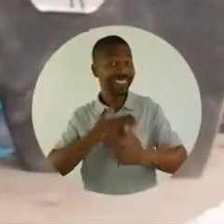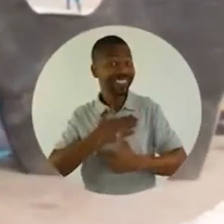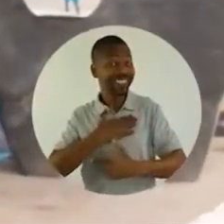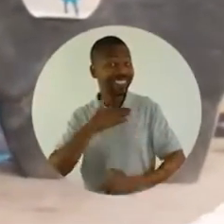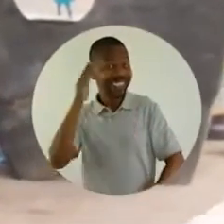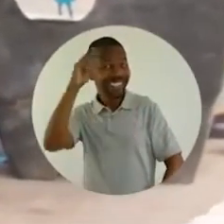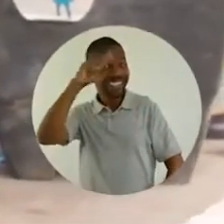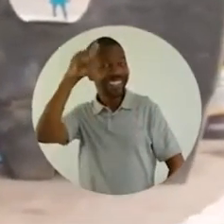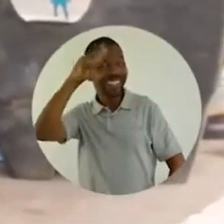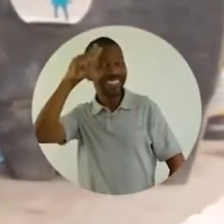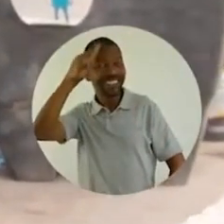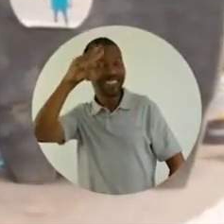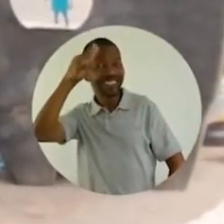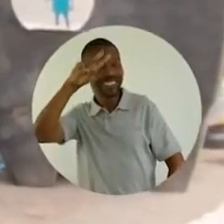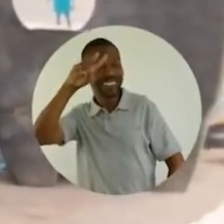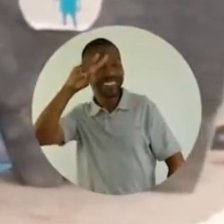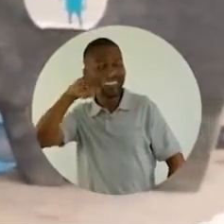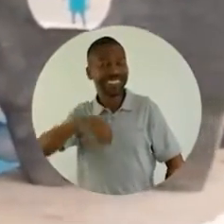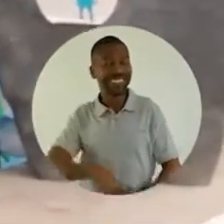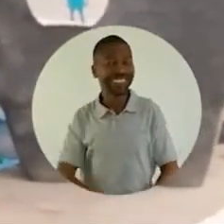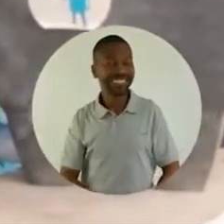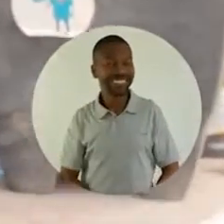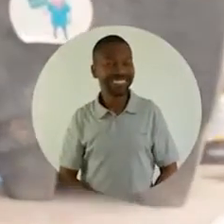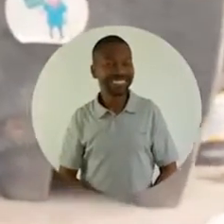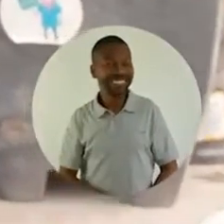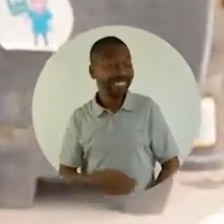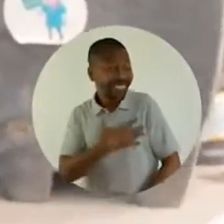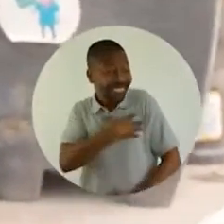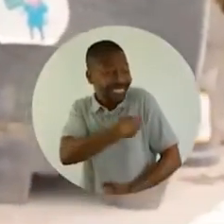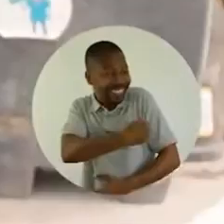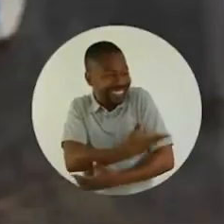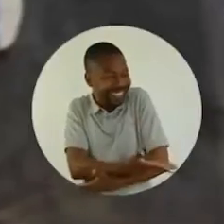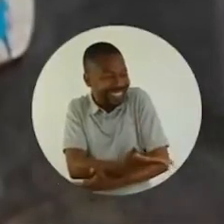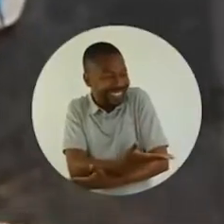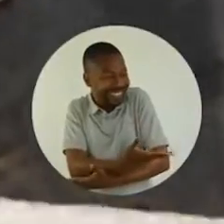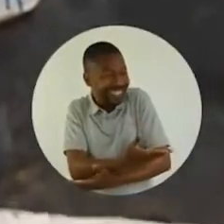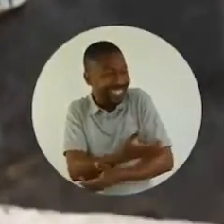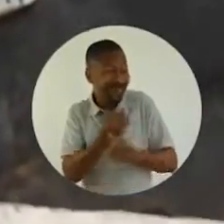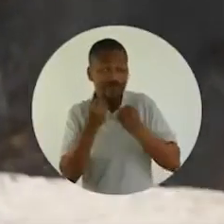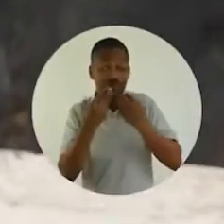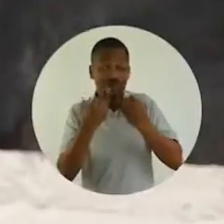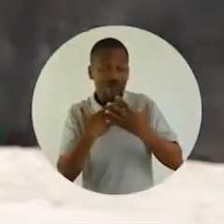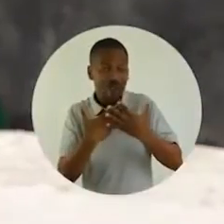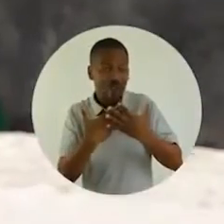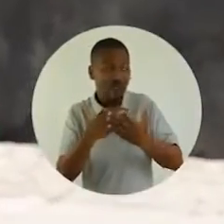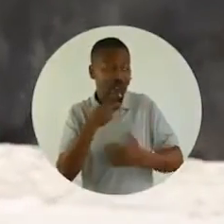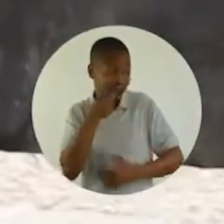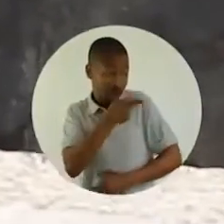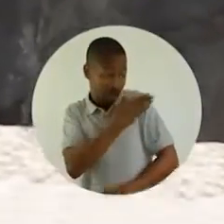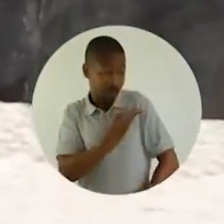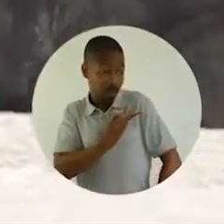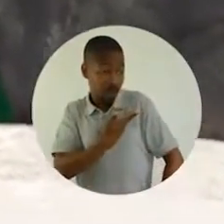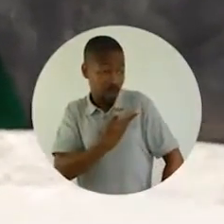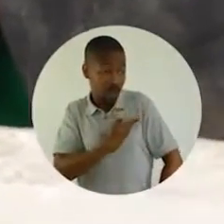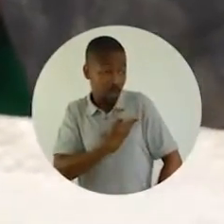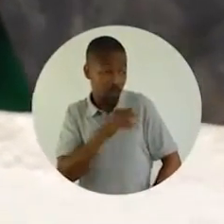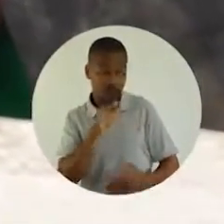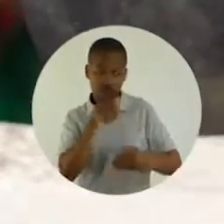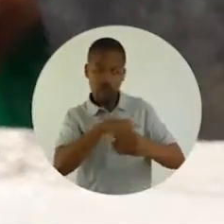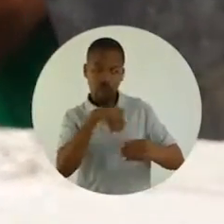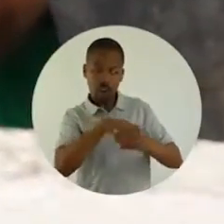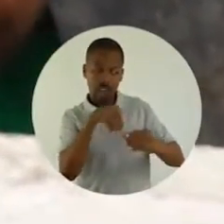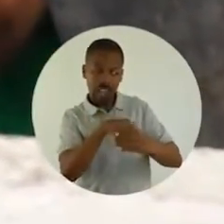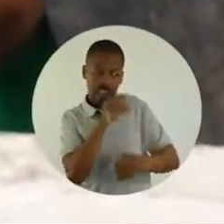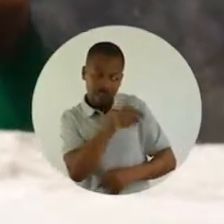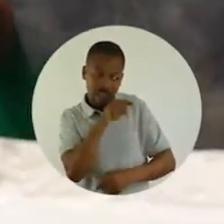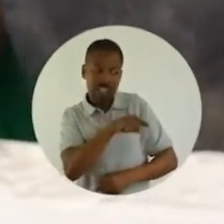querido? Uhum. E aí, filhão, filhão? Aqui, vai lá dentro, fala com o seu amigo, que o seu amigo diz que vai